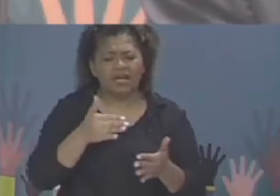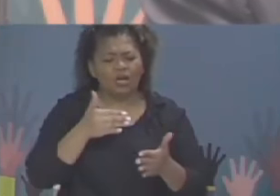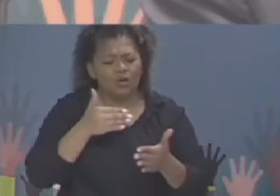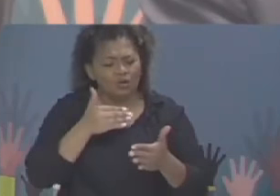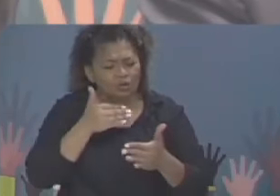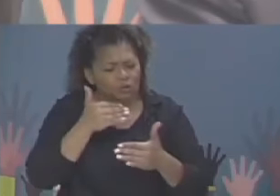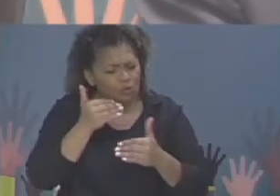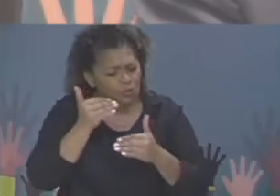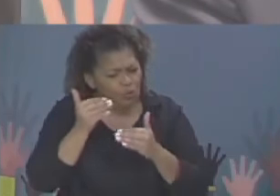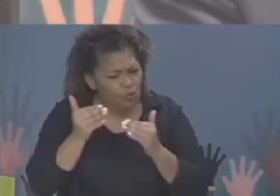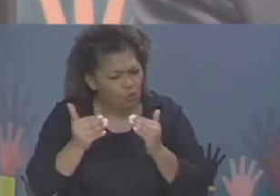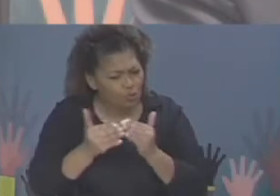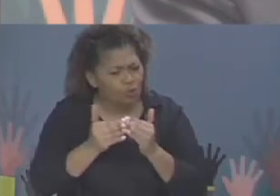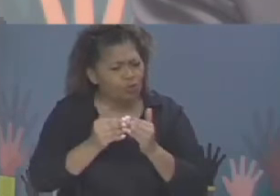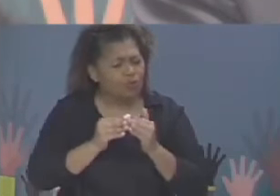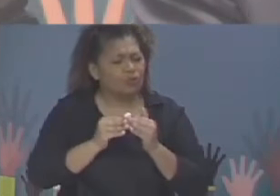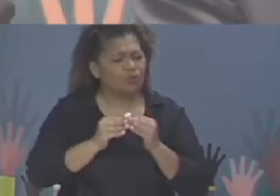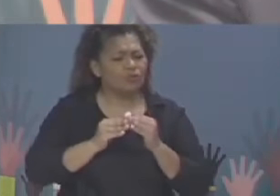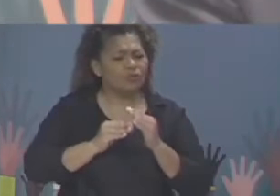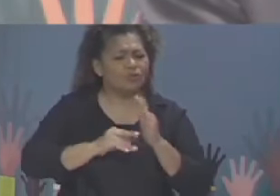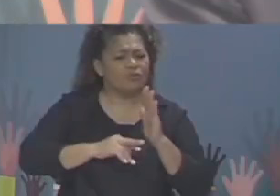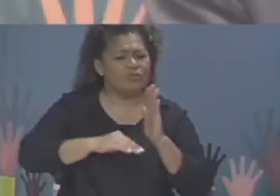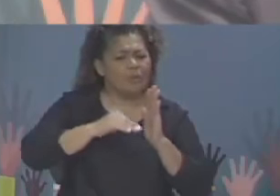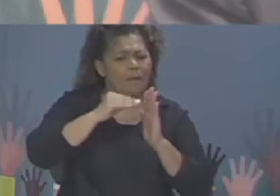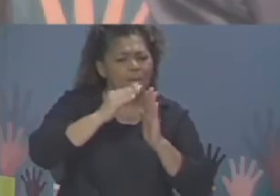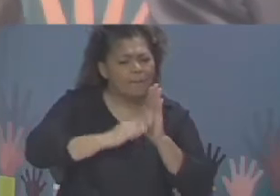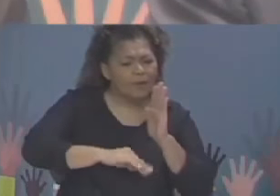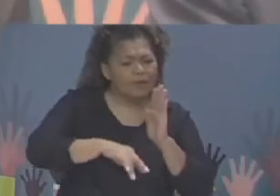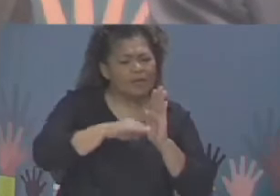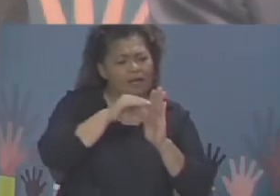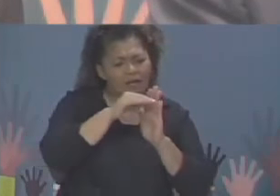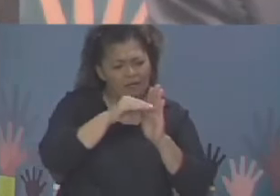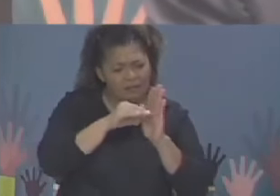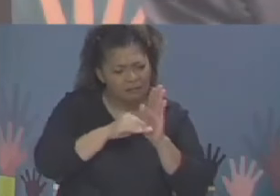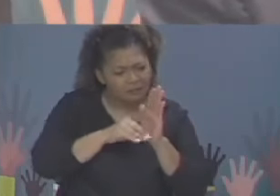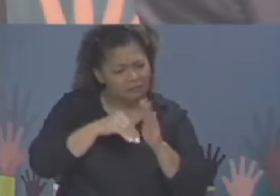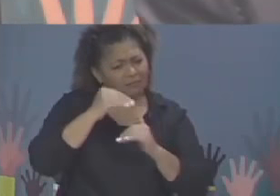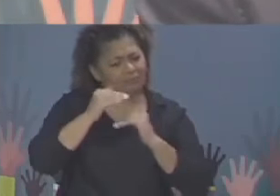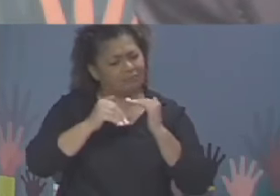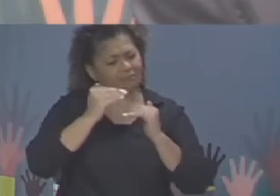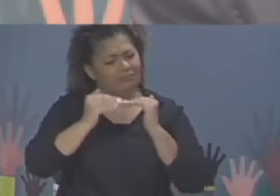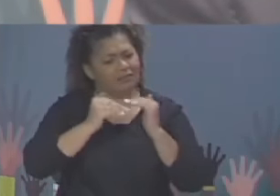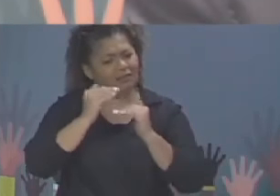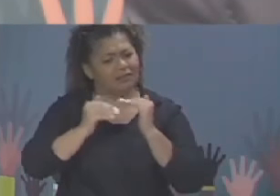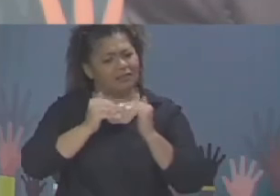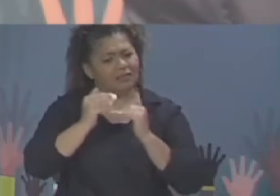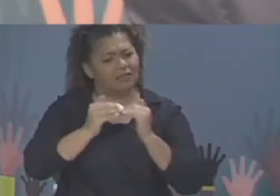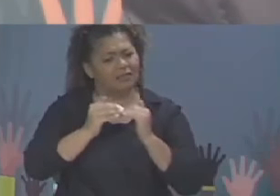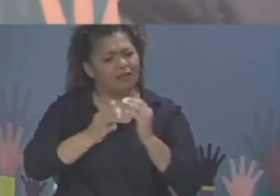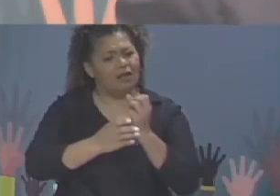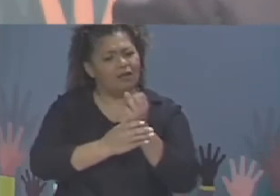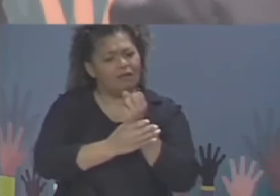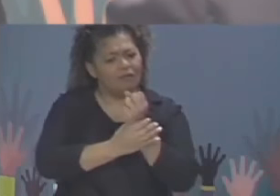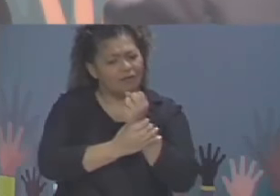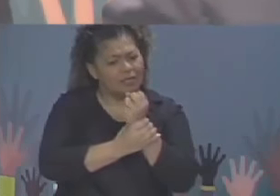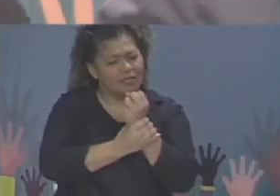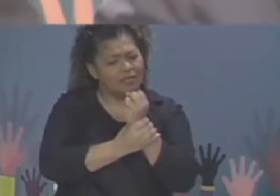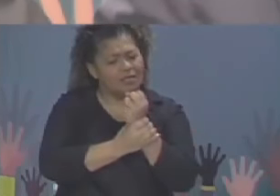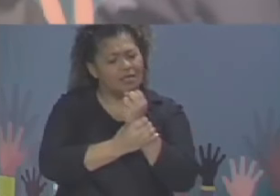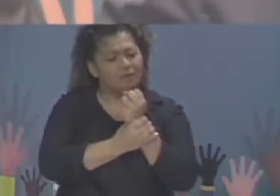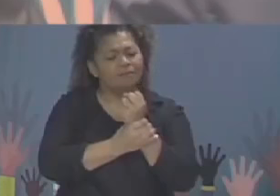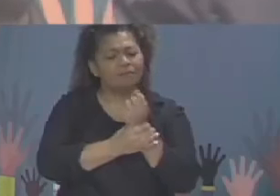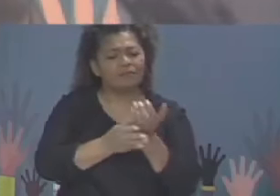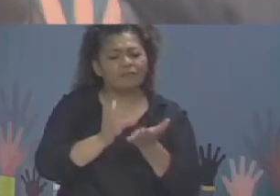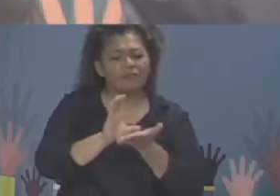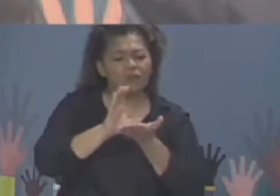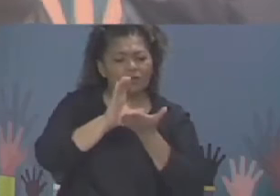você citou são processos da gestão passada, não da nossa atual gestão, da gestão do Fortalecer à frente do Conselho